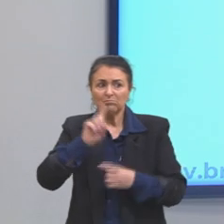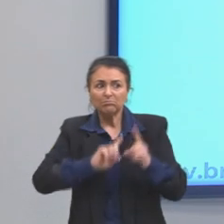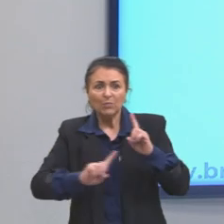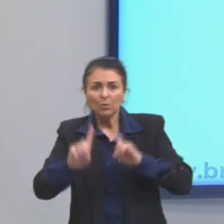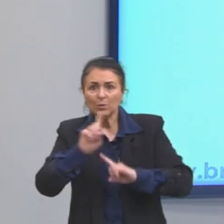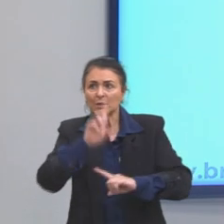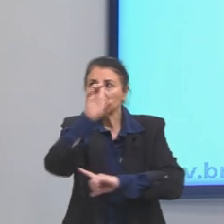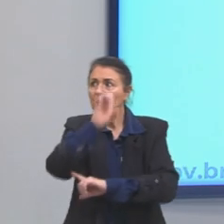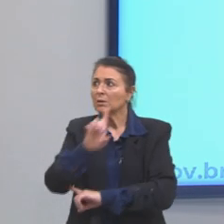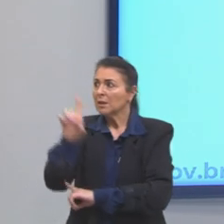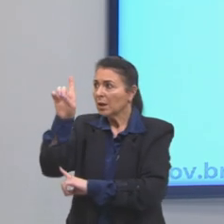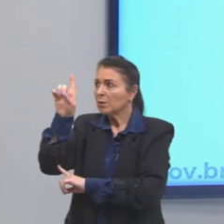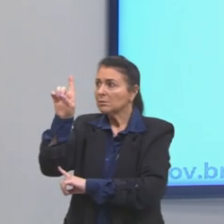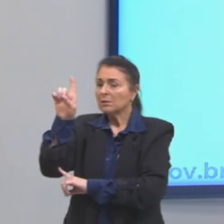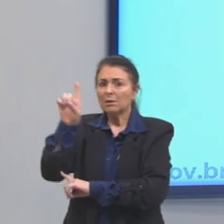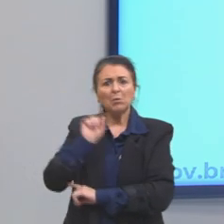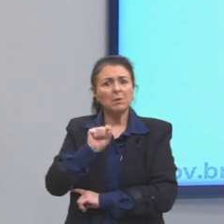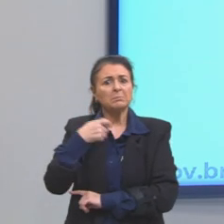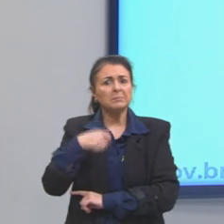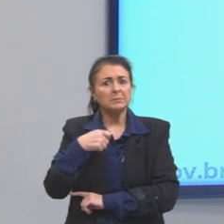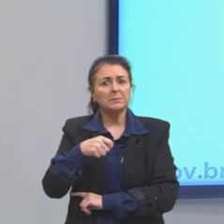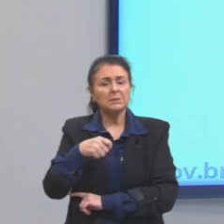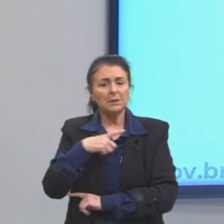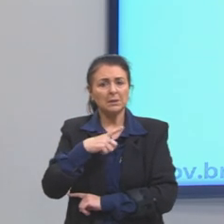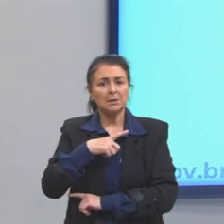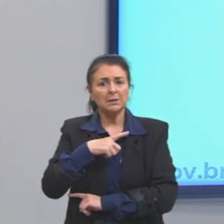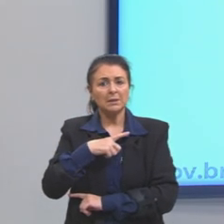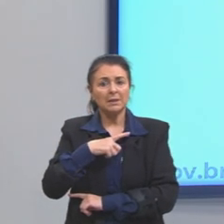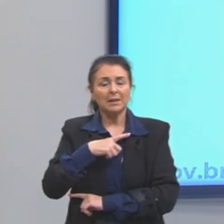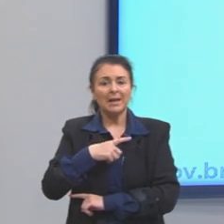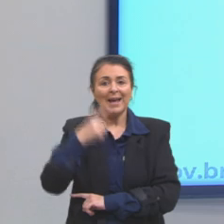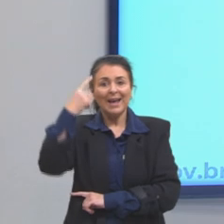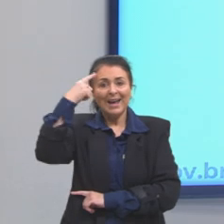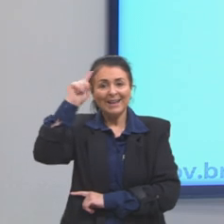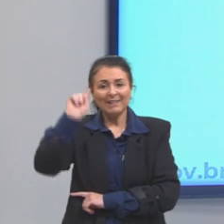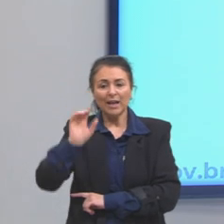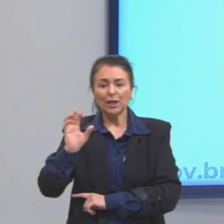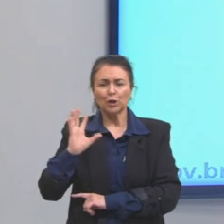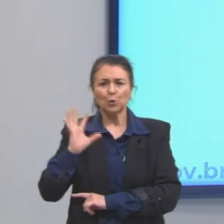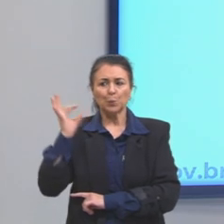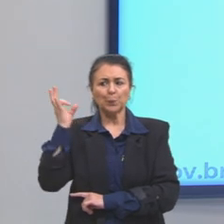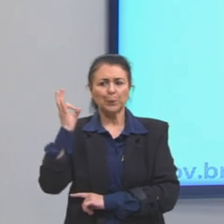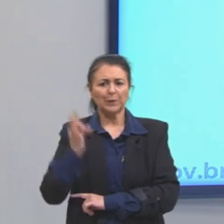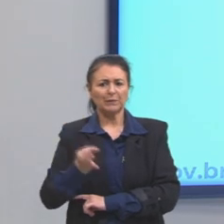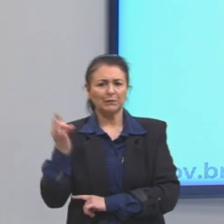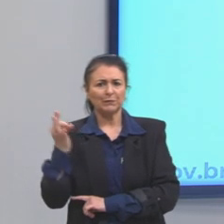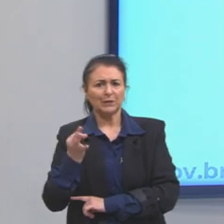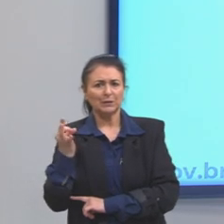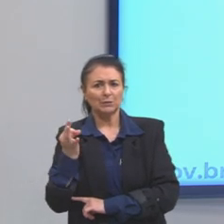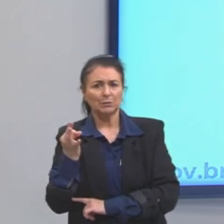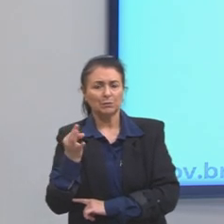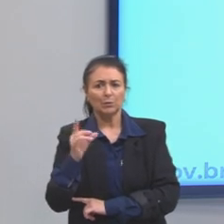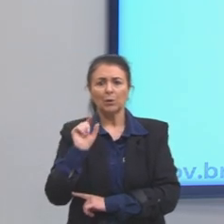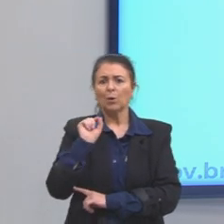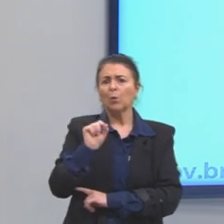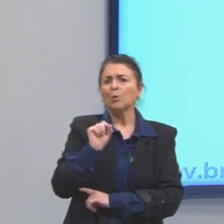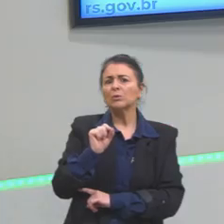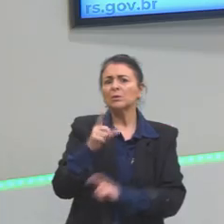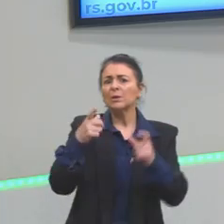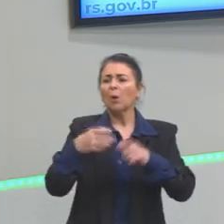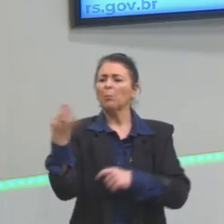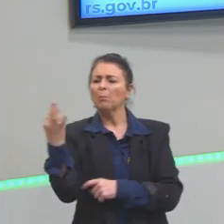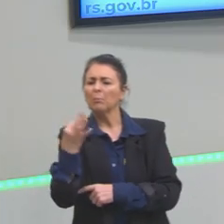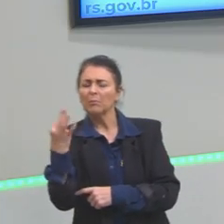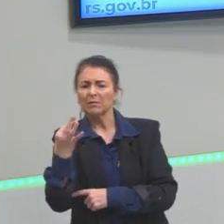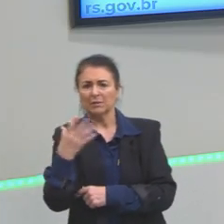Deus é esse necessário a ideia de pretensão nós temos nós temos a ideia do bem do mal do prefeito onde estaria o